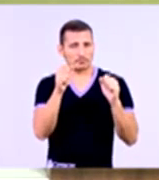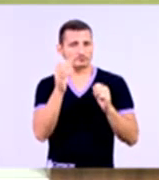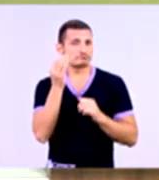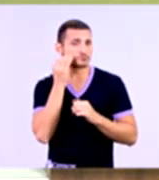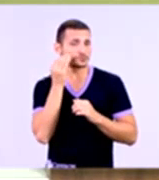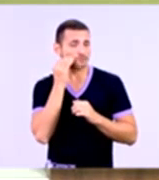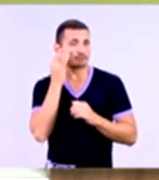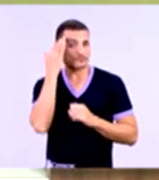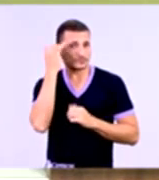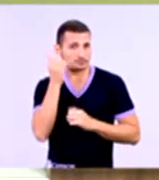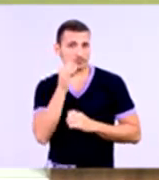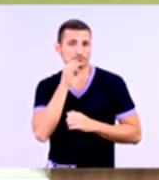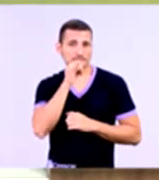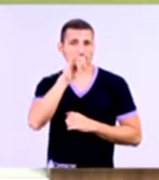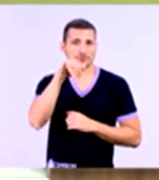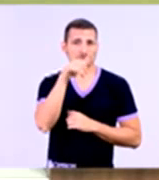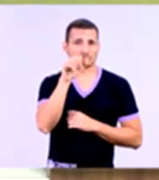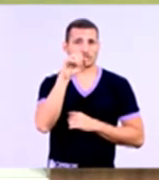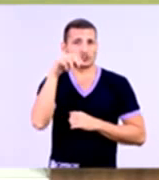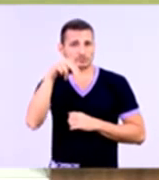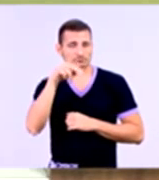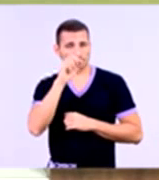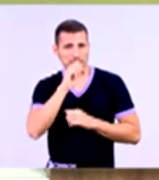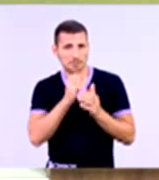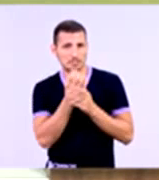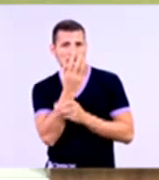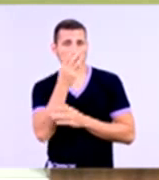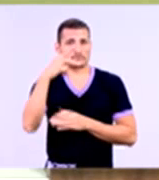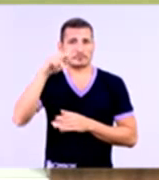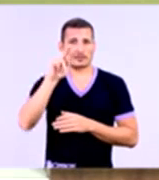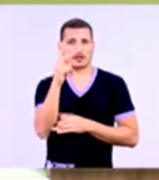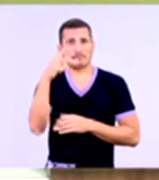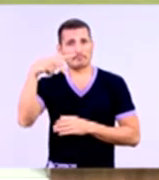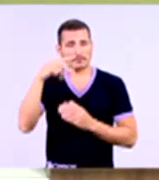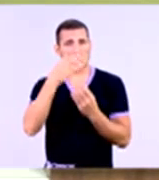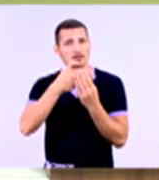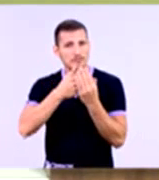realmente o JSON que foi criado no arquivo PHP, se ele